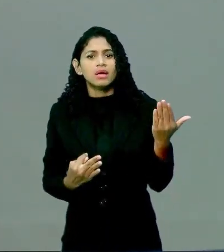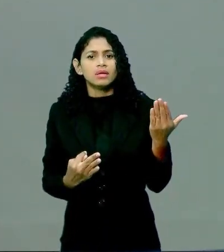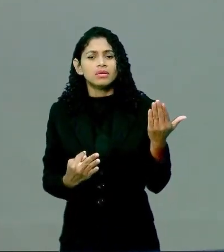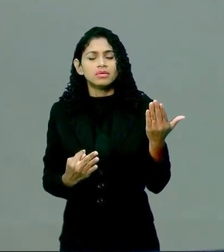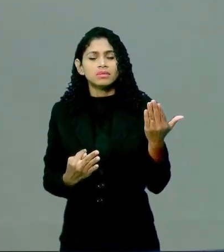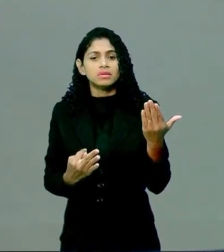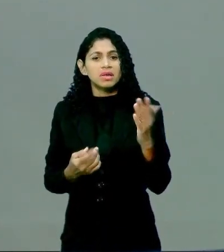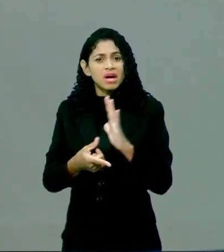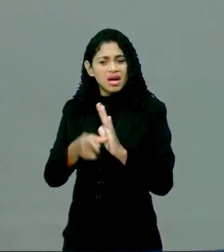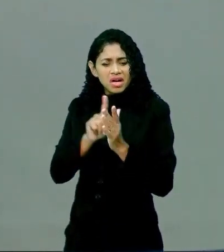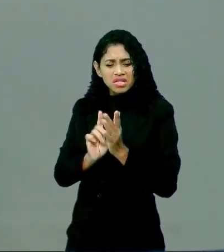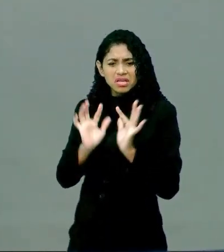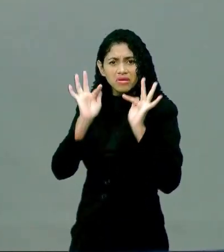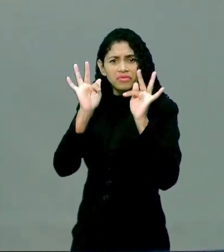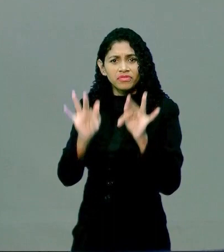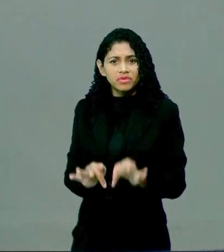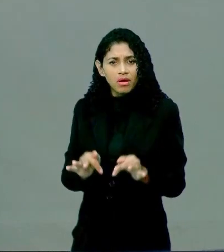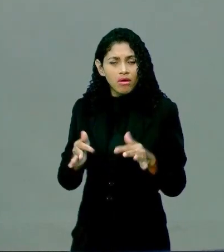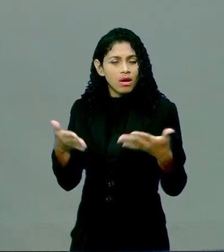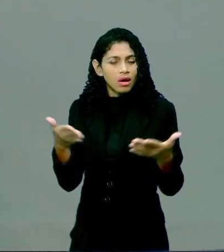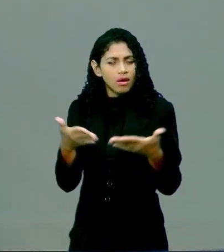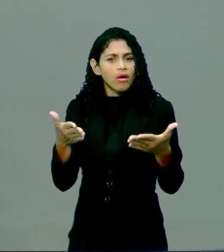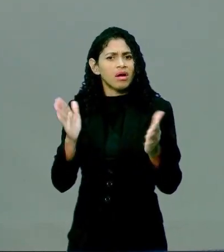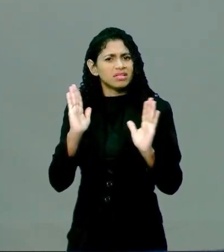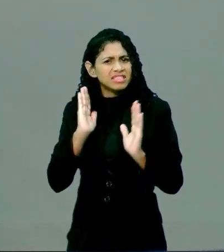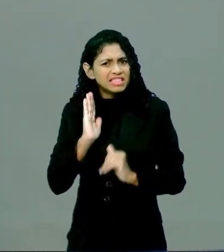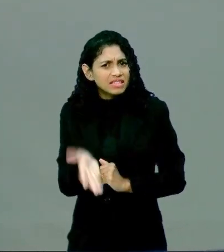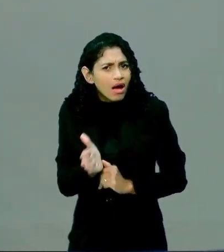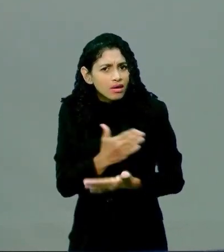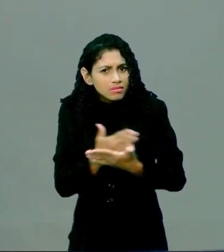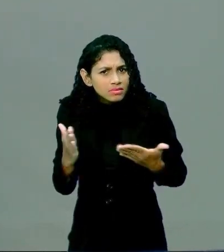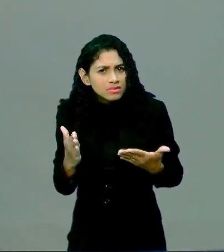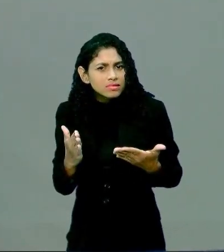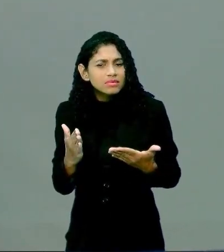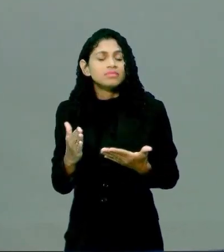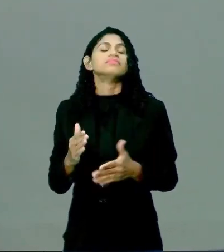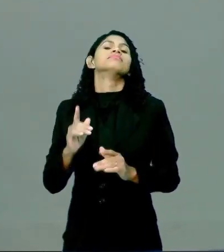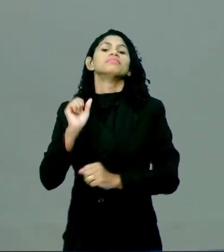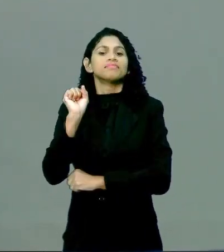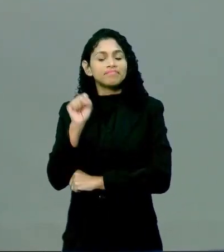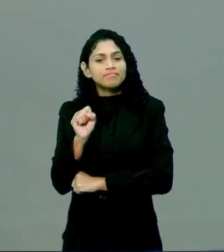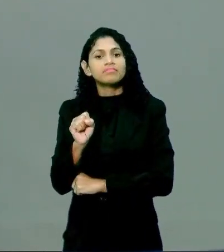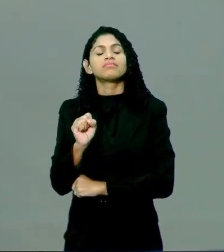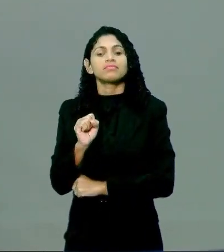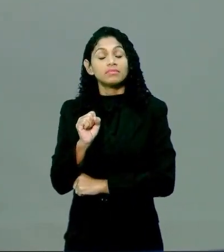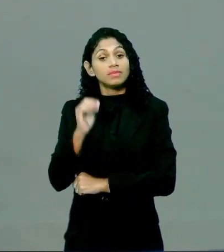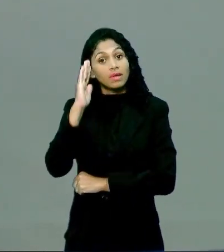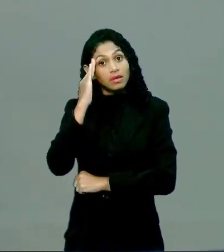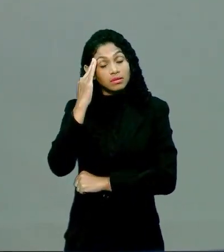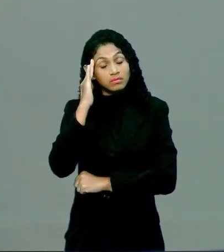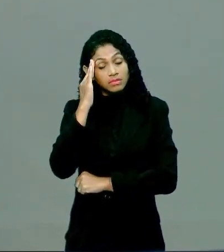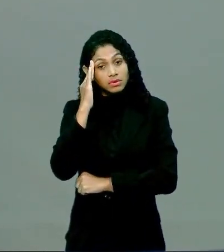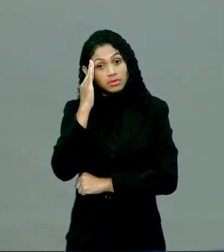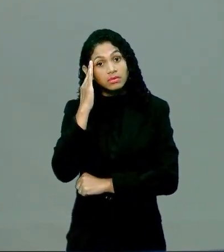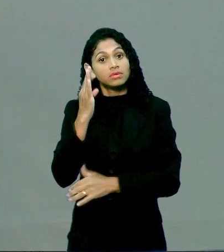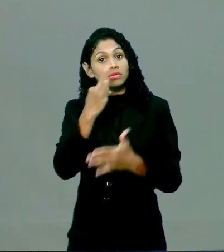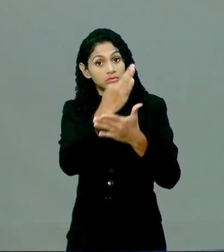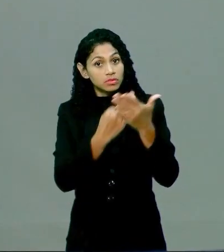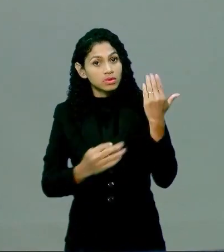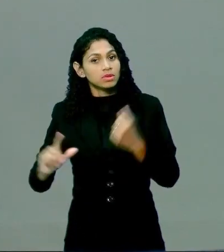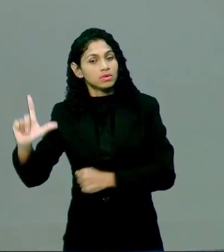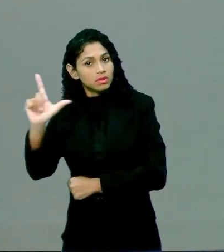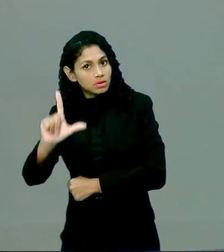no finalzinho e agora ela traz logo no início. Pois é, para entender texto literário e não literário, eu trouxe dois textos